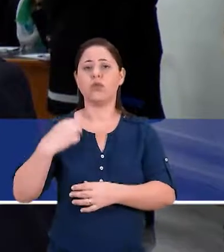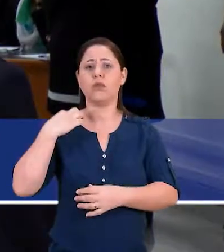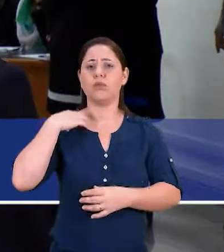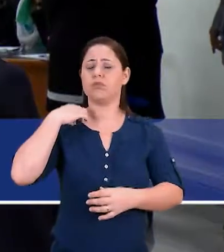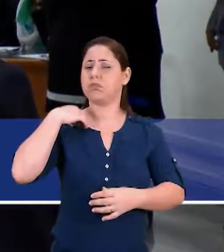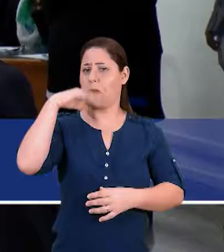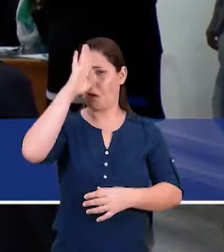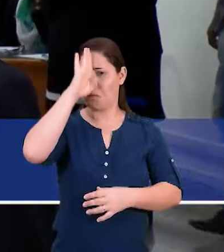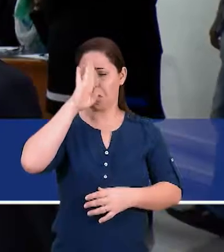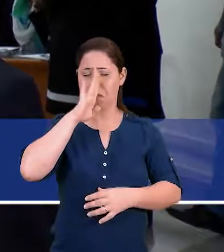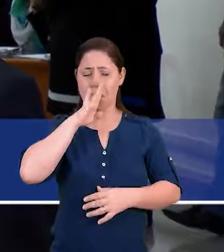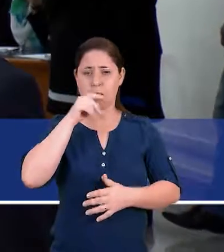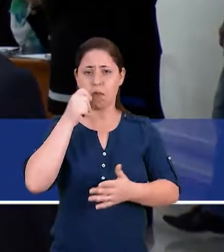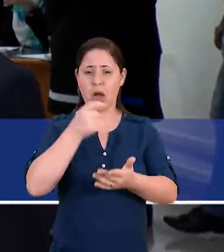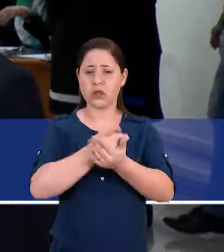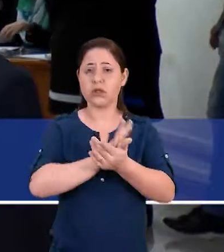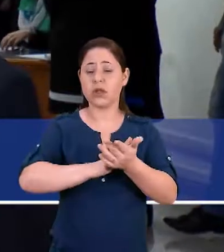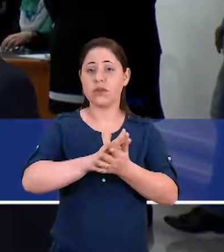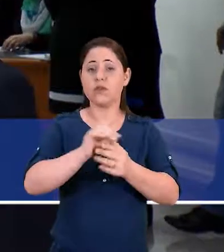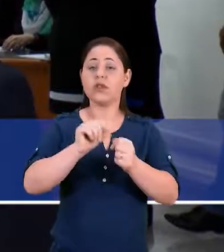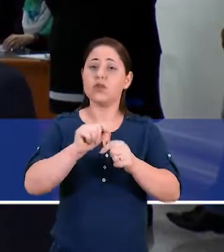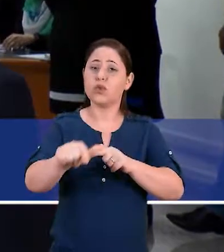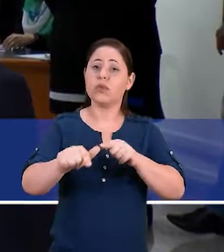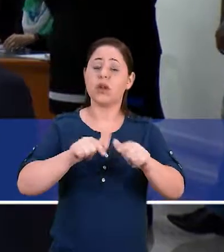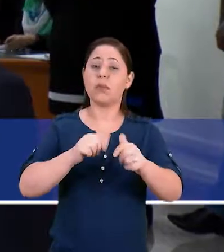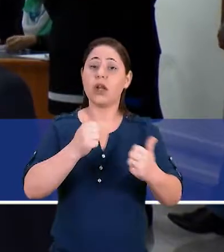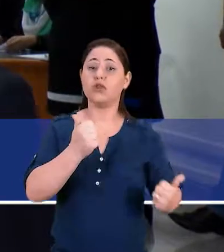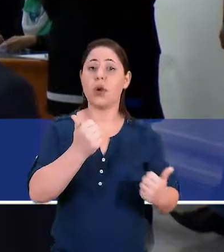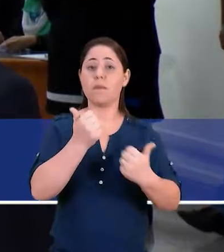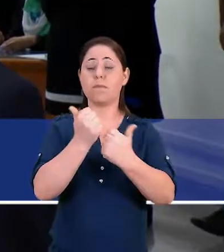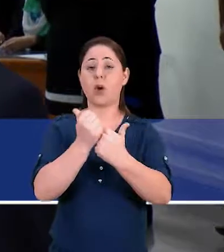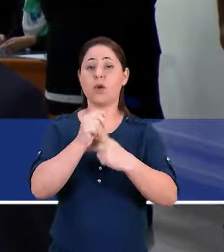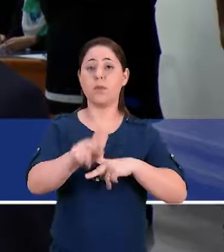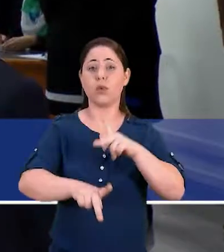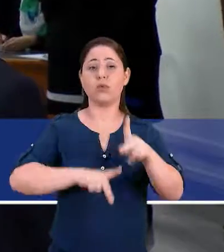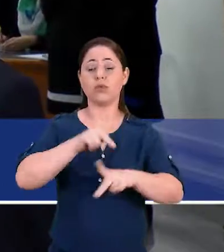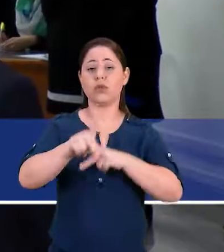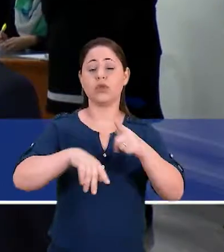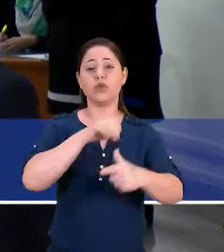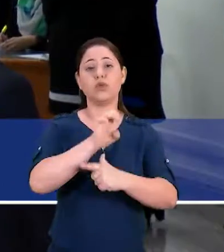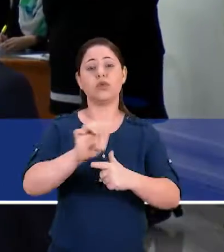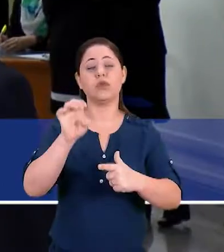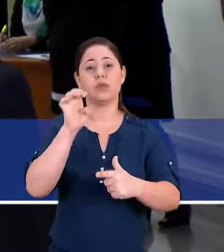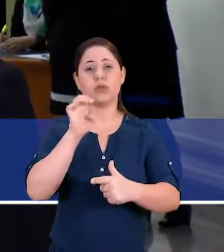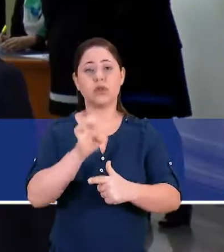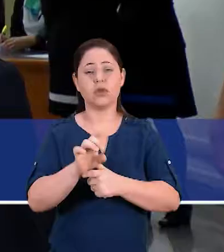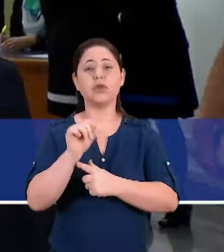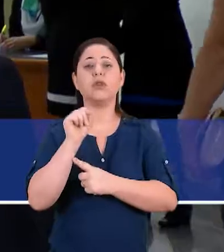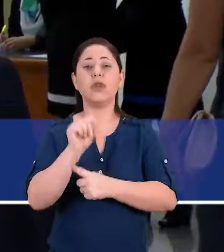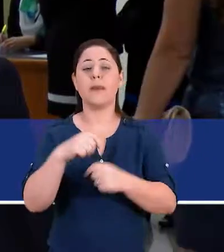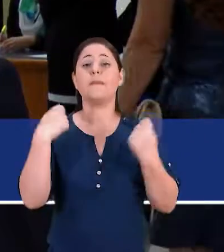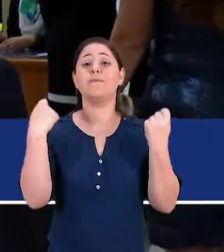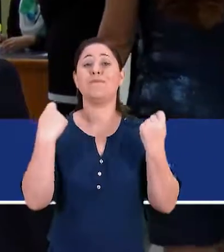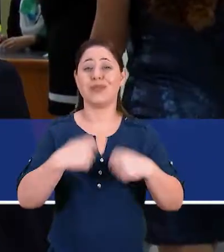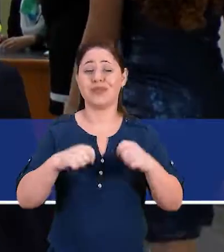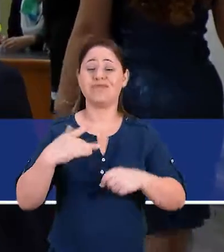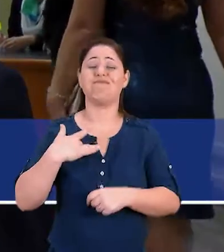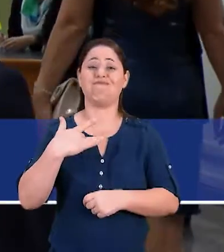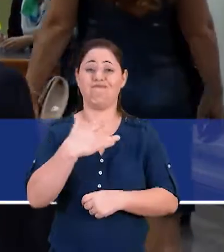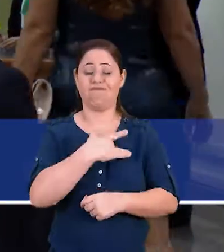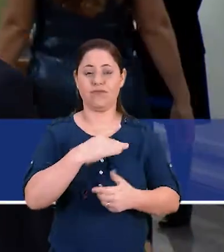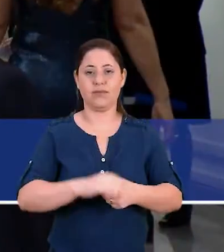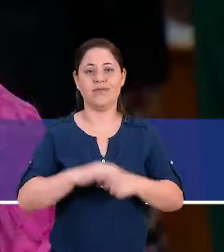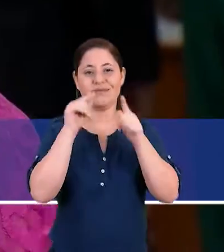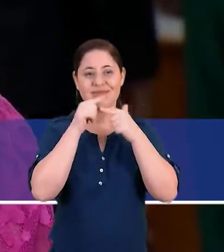colocando-se gratuitamente para fazer esse trabalho de apoio à população do nosso estado, que demanda